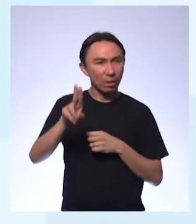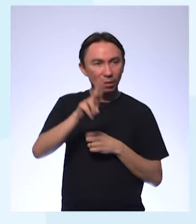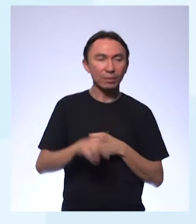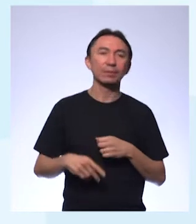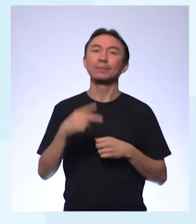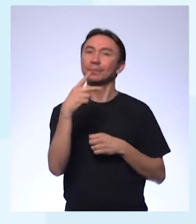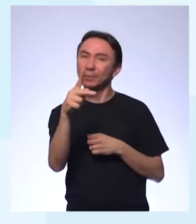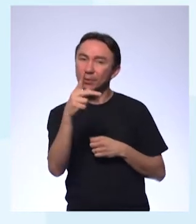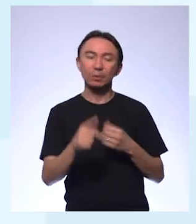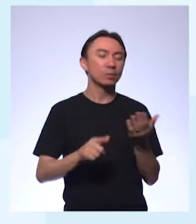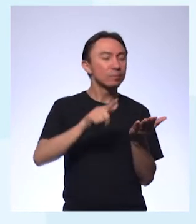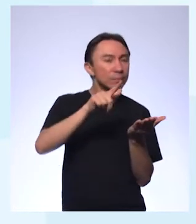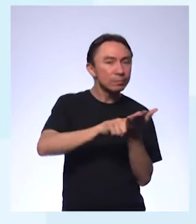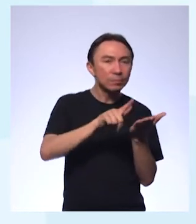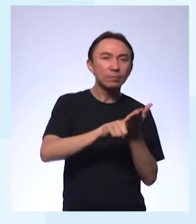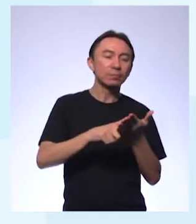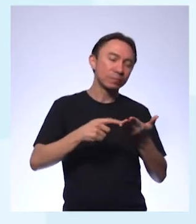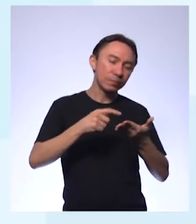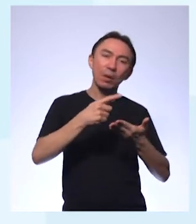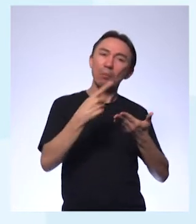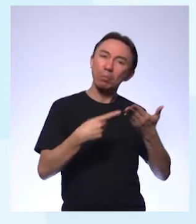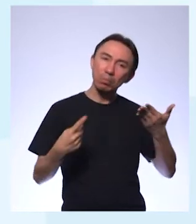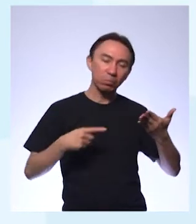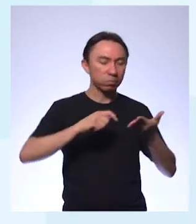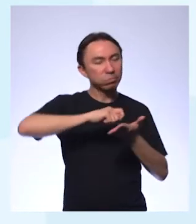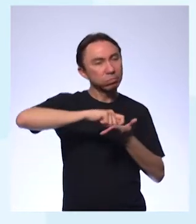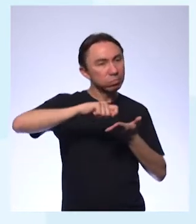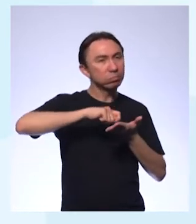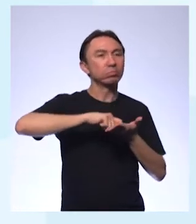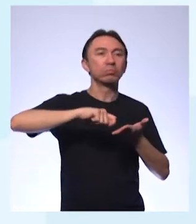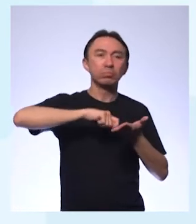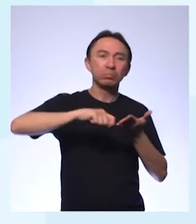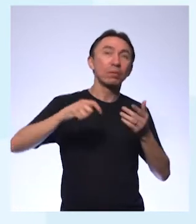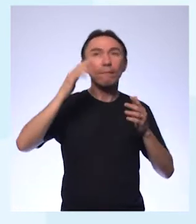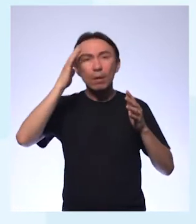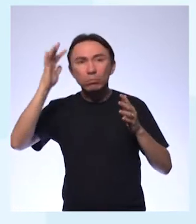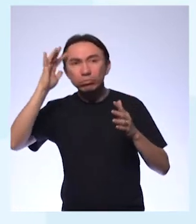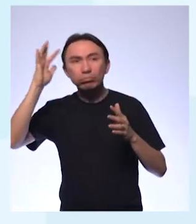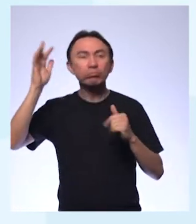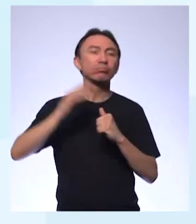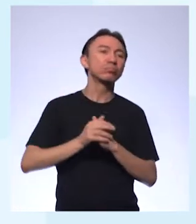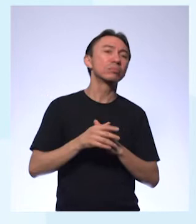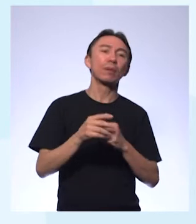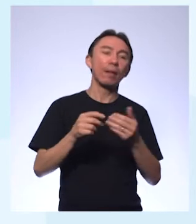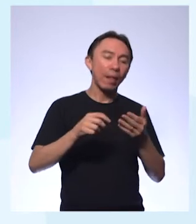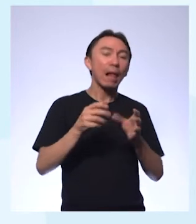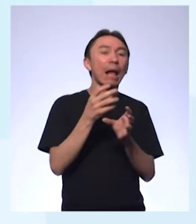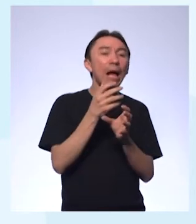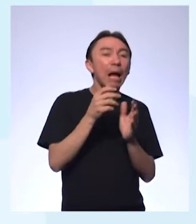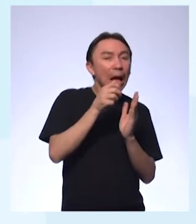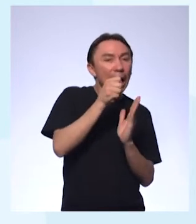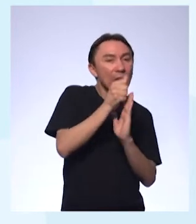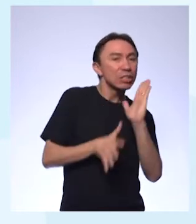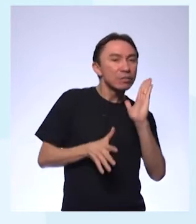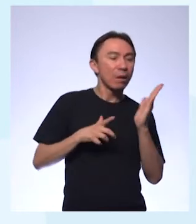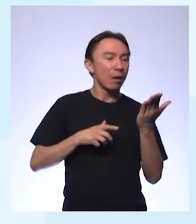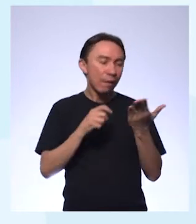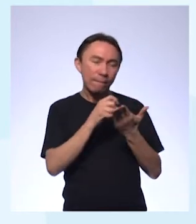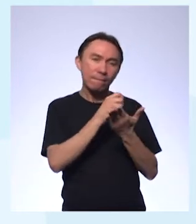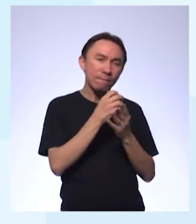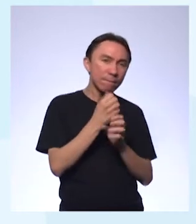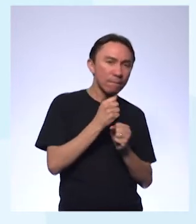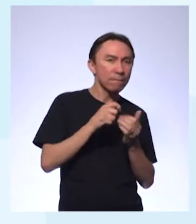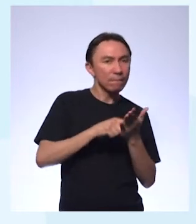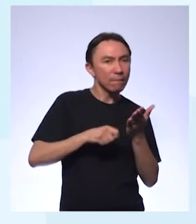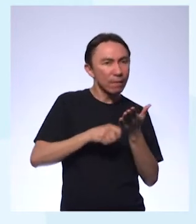fazer anotações, refletir sobre o que será discutido aqui, tentar resolver as atividades, interagir no chat com o professor